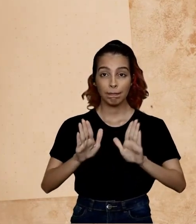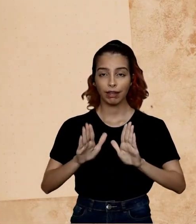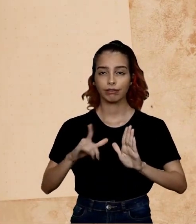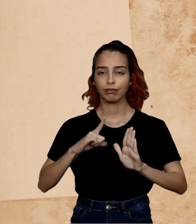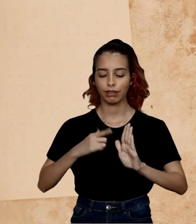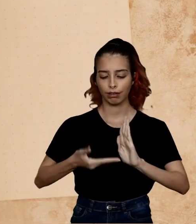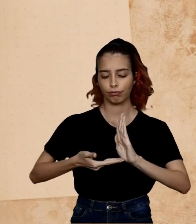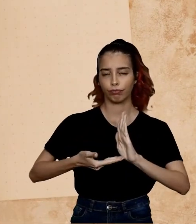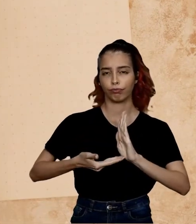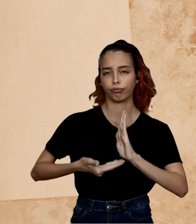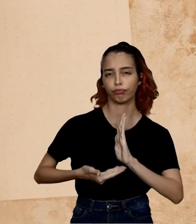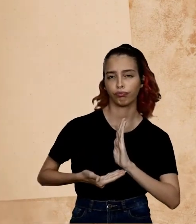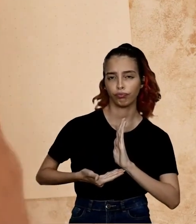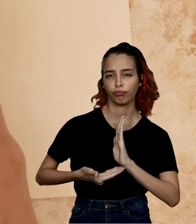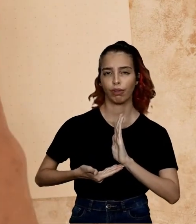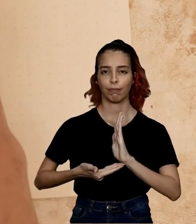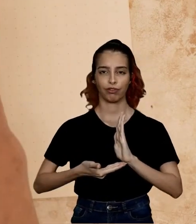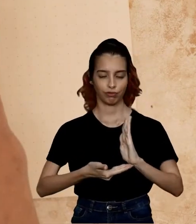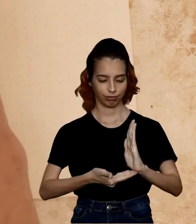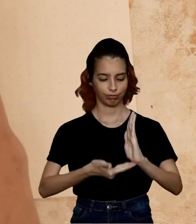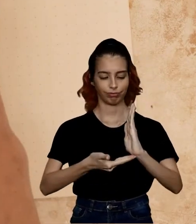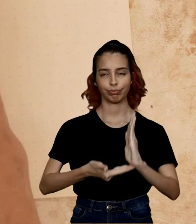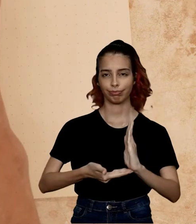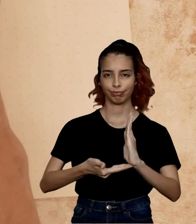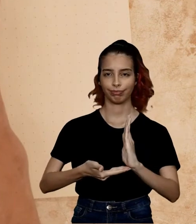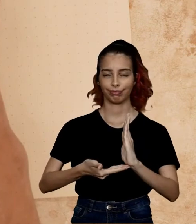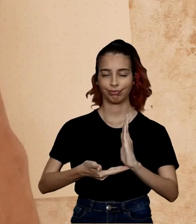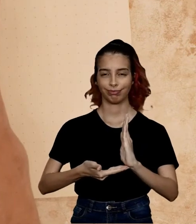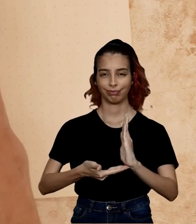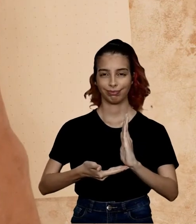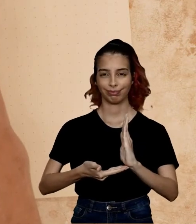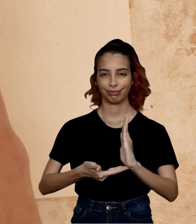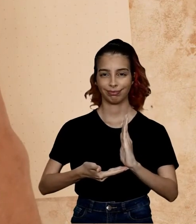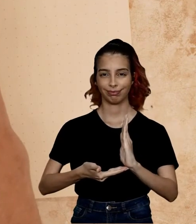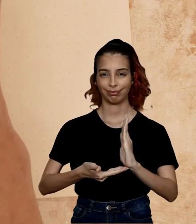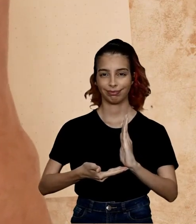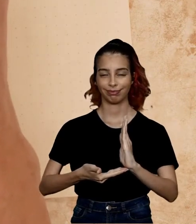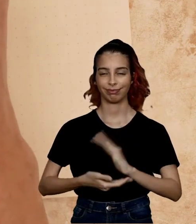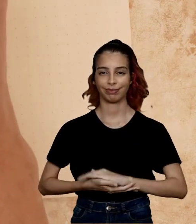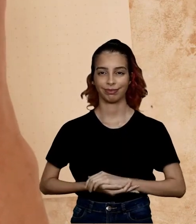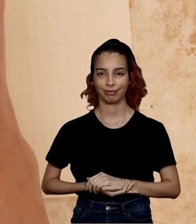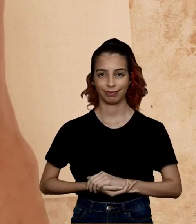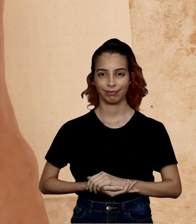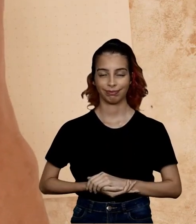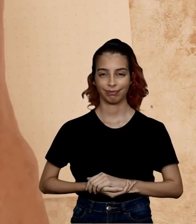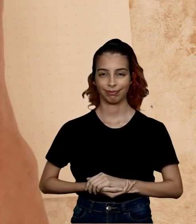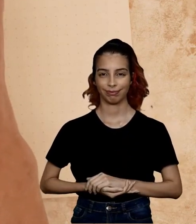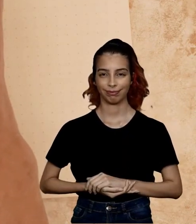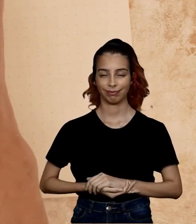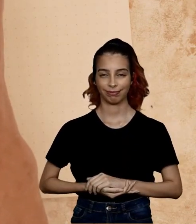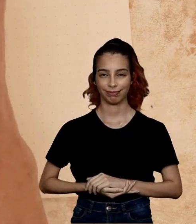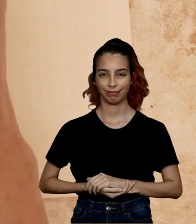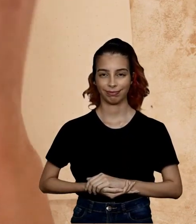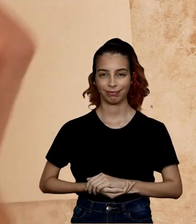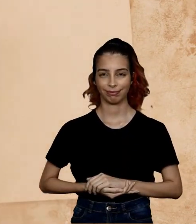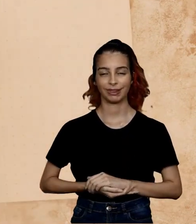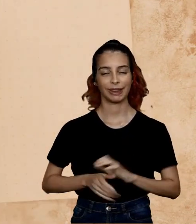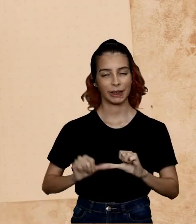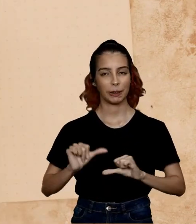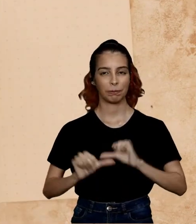rebaixado para que eu consiga encaixar o outro aqui. Tá? Então isso também é uma outra pequena mudança